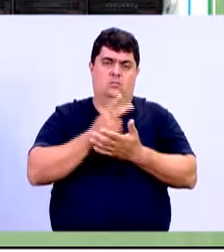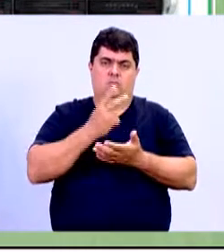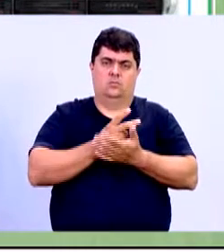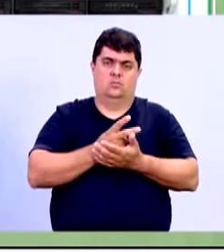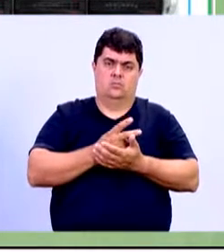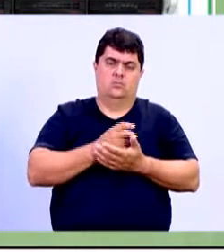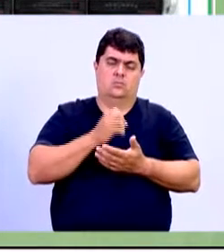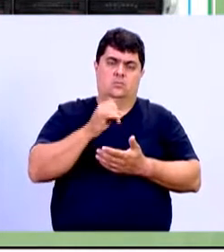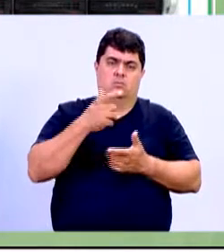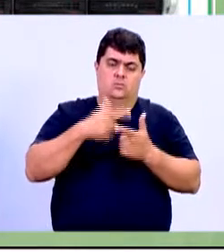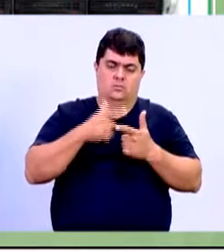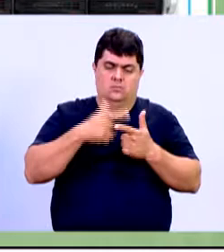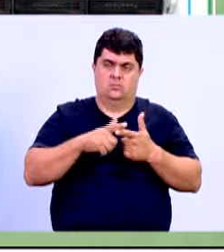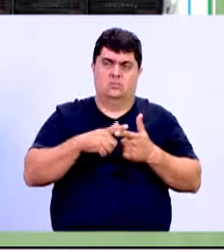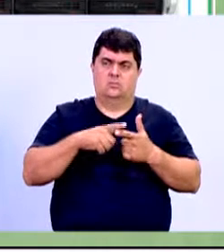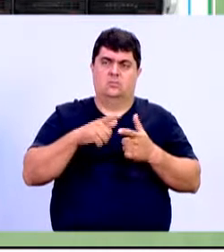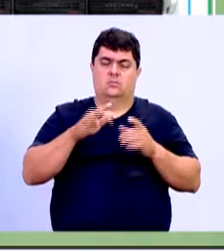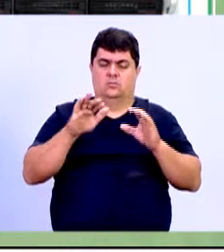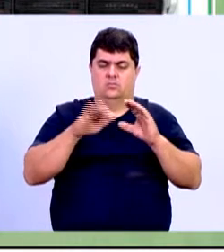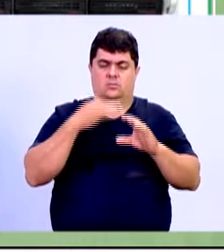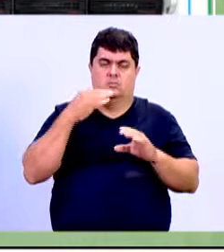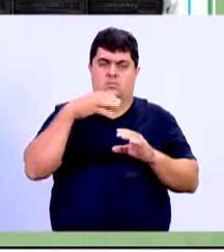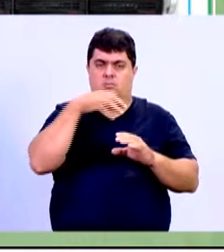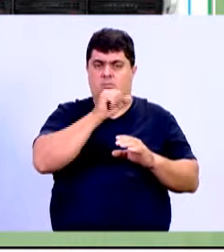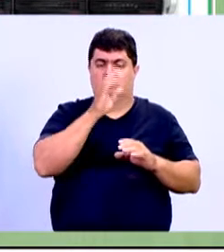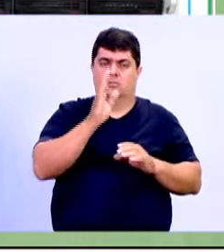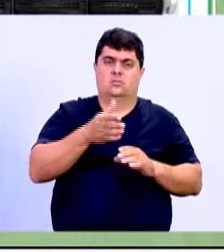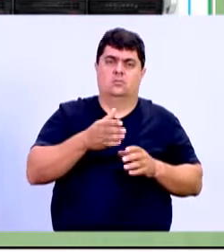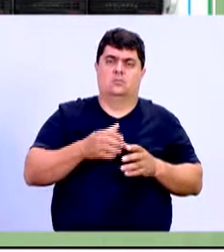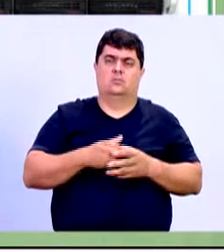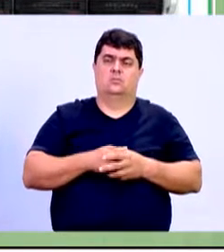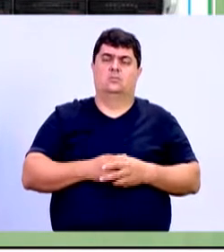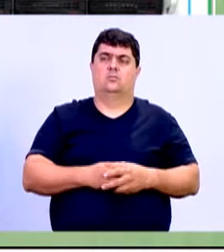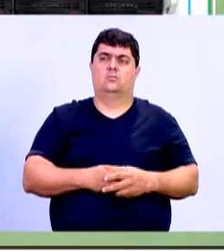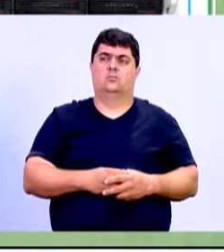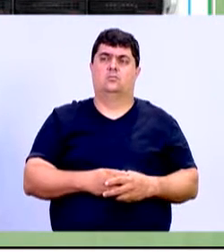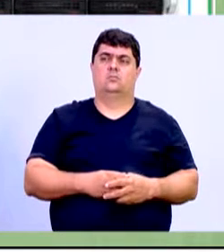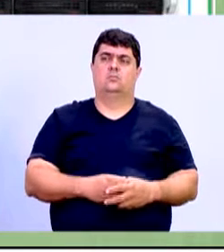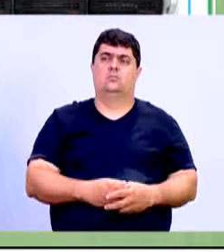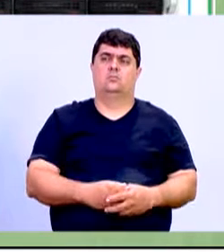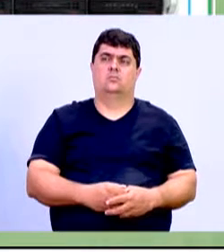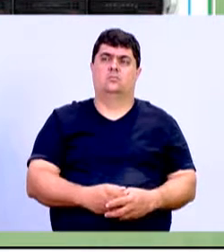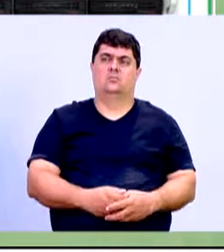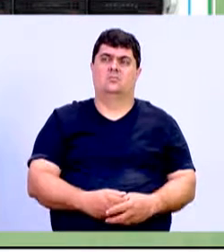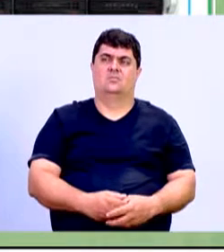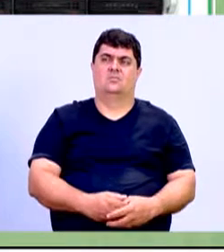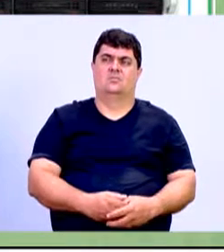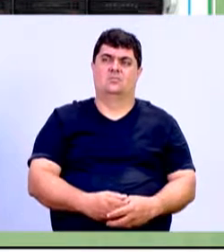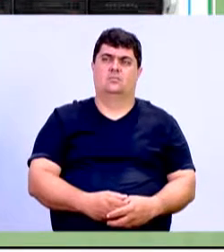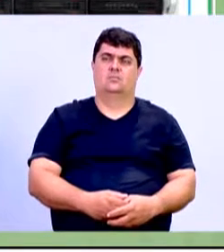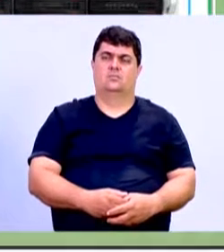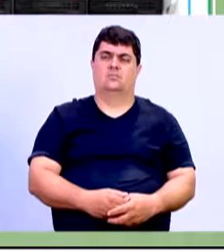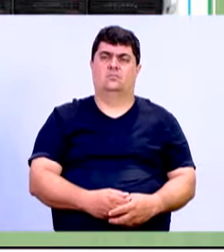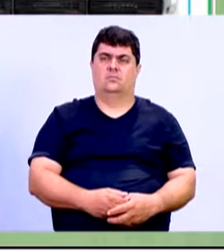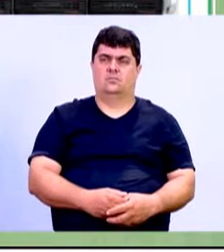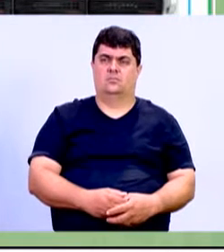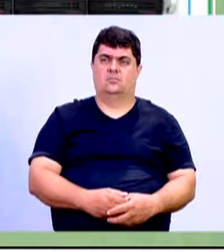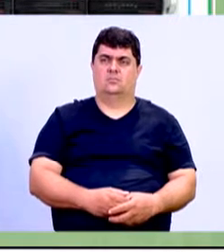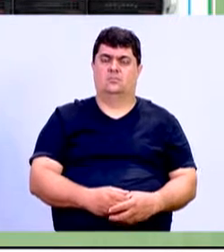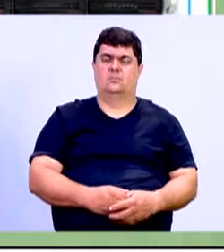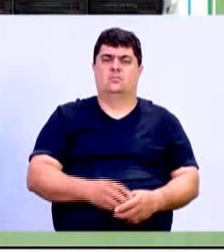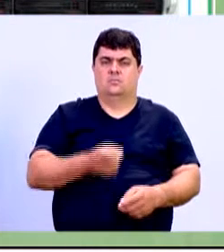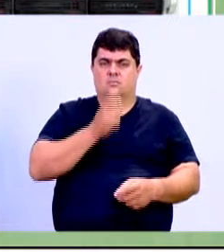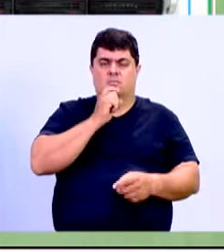né? Se existir algum problema, esse termômetro por IP vai fazer o envio da informação dizendo que a temperatura está fora